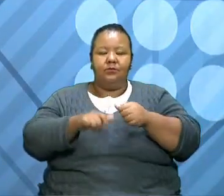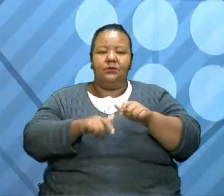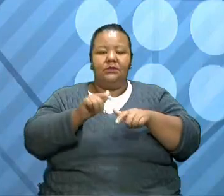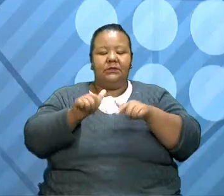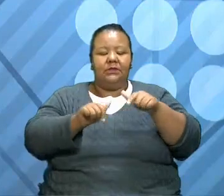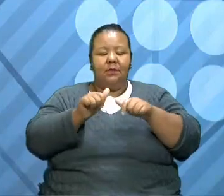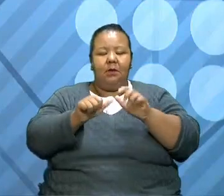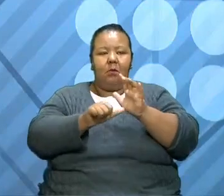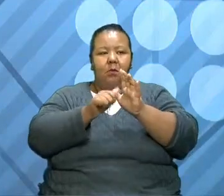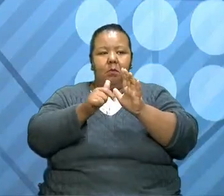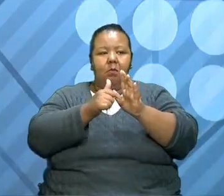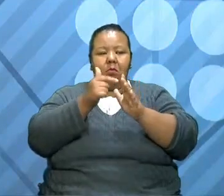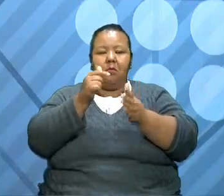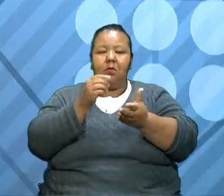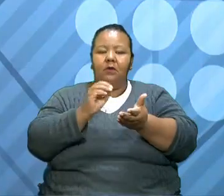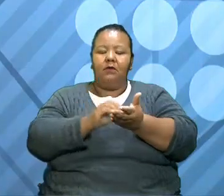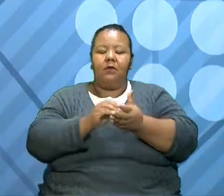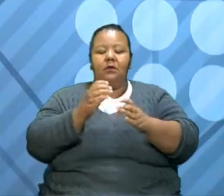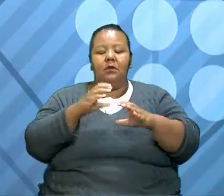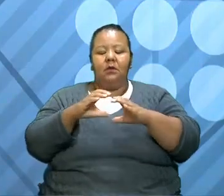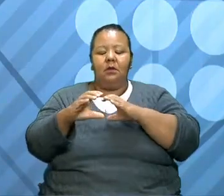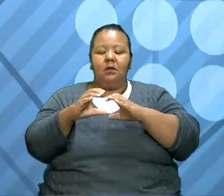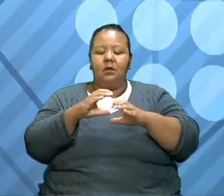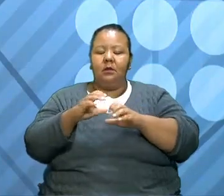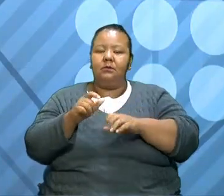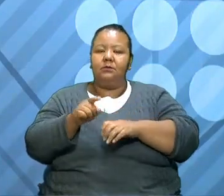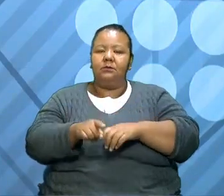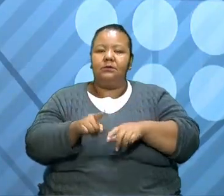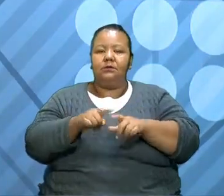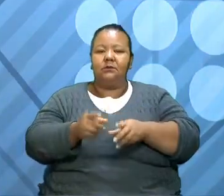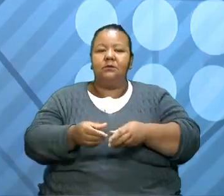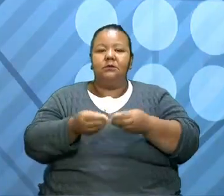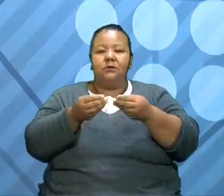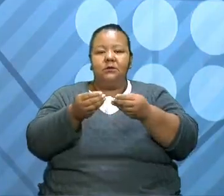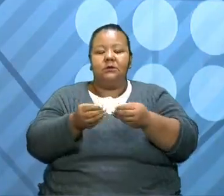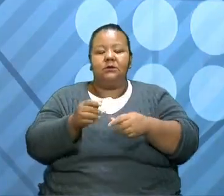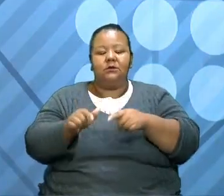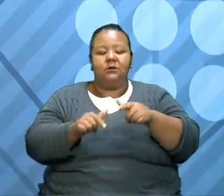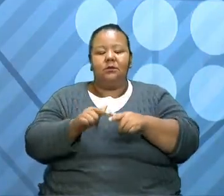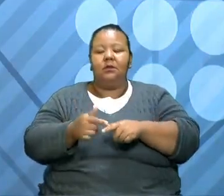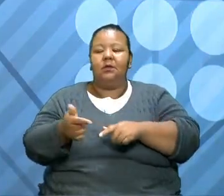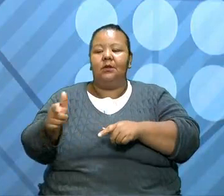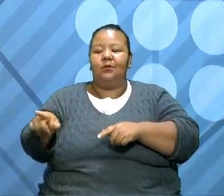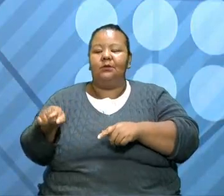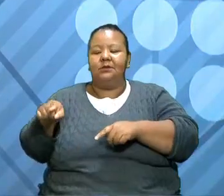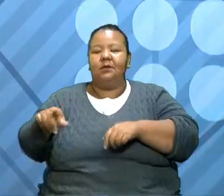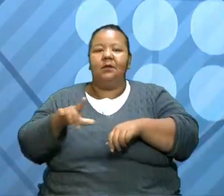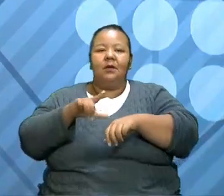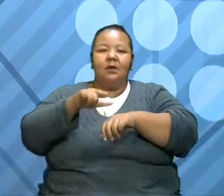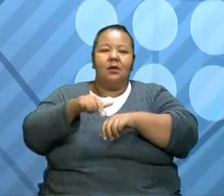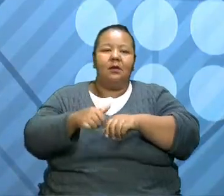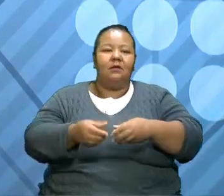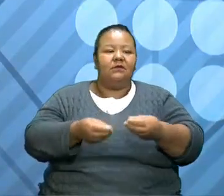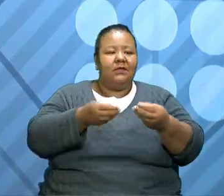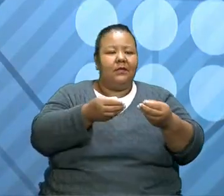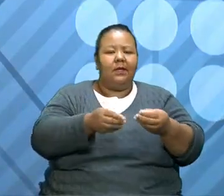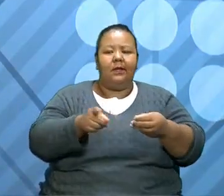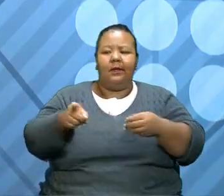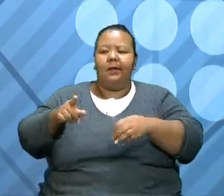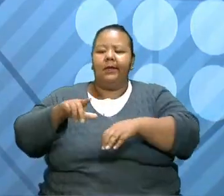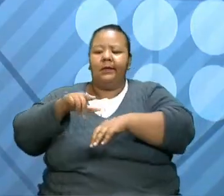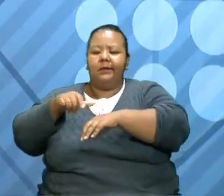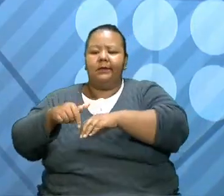retrabalho por falta de comunicação e você também entregar o seu trabalho, o colega sempre entrega atrasado. Você entrega o seu trabalho, o colega